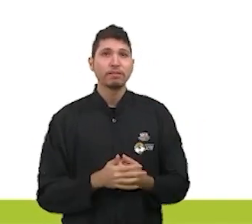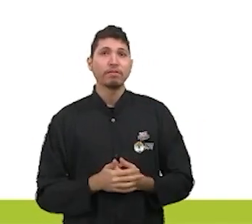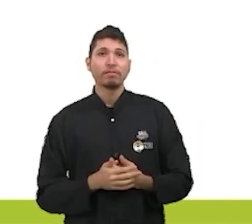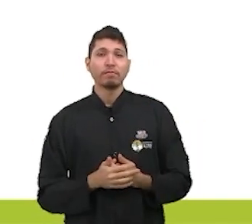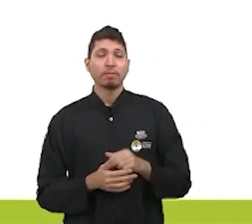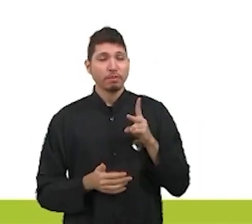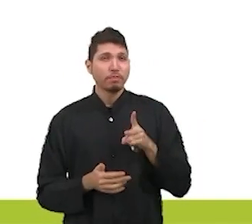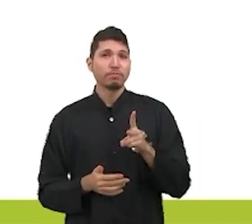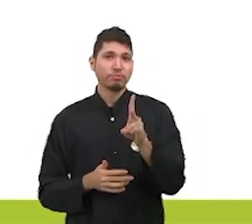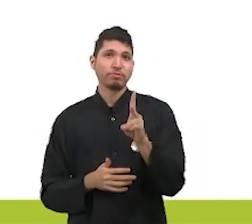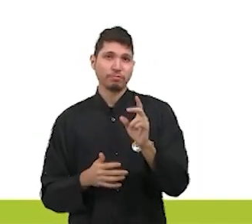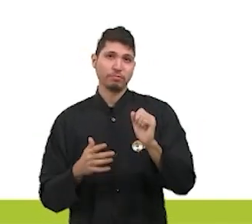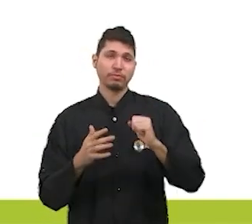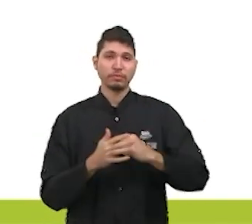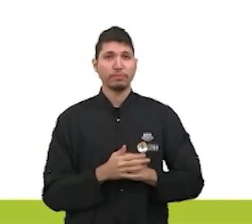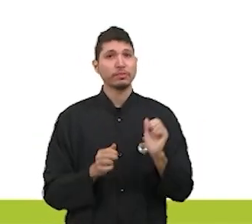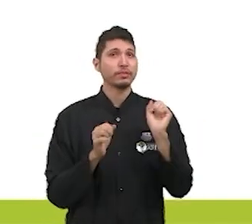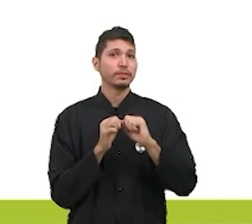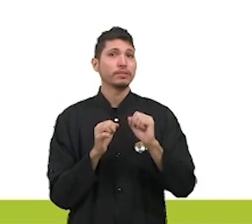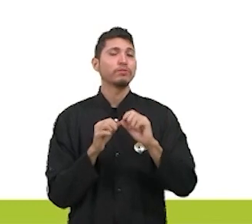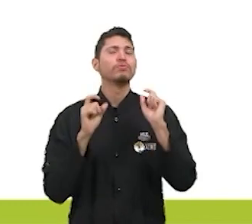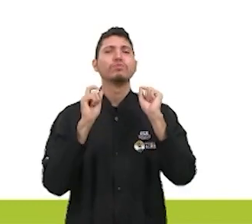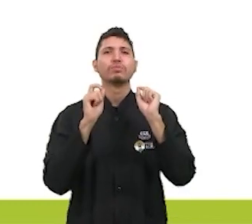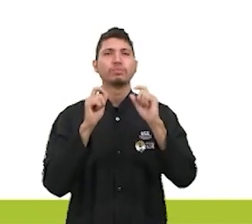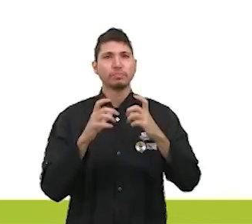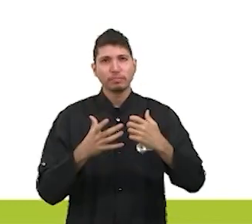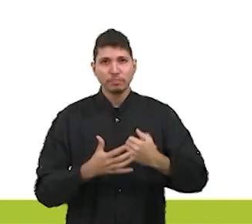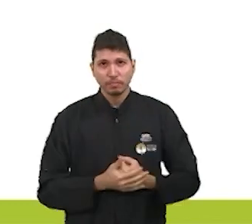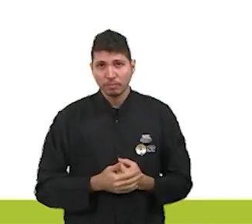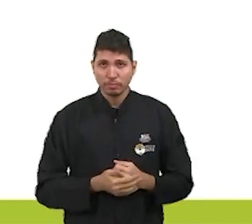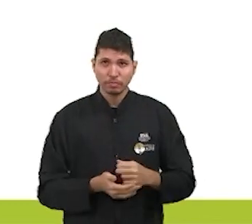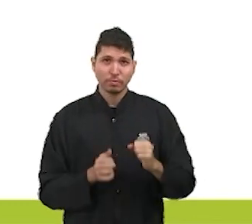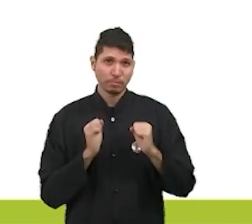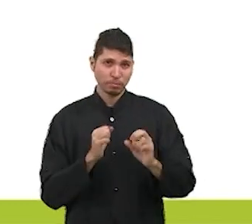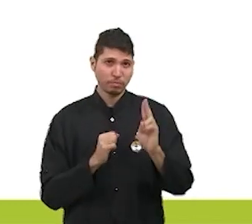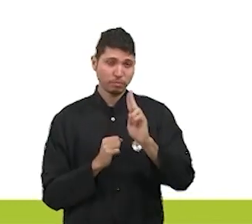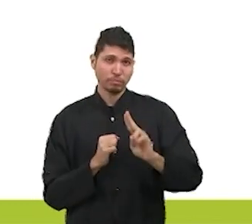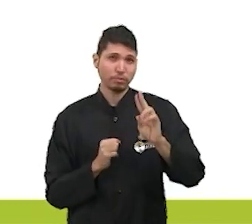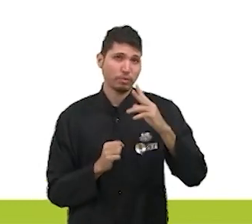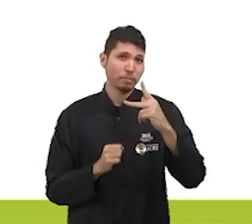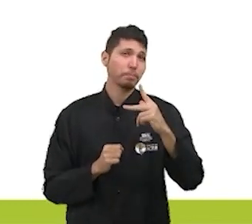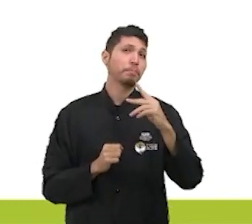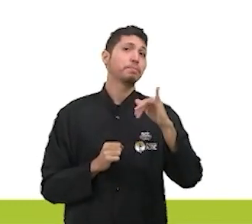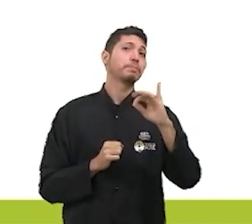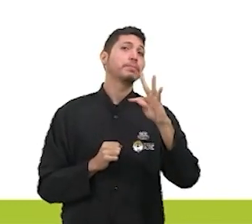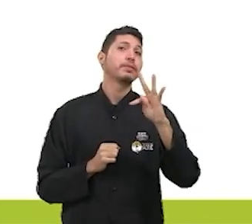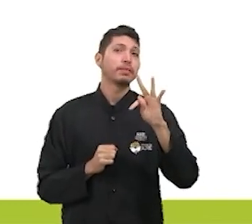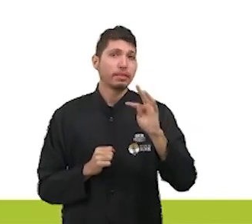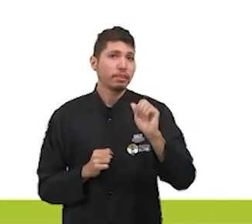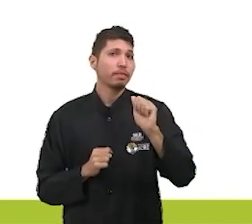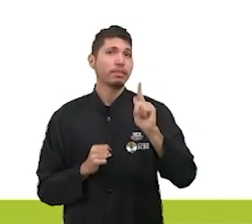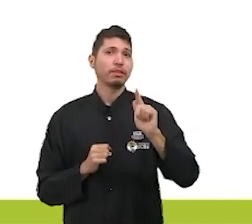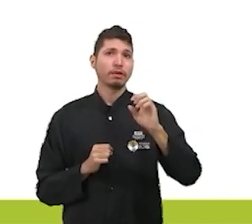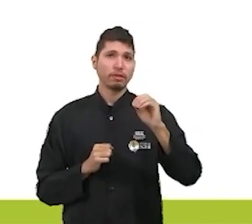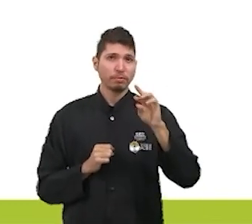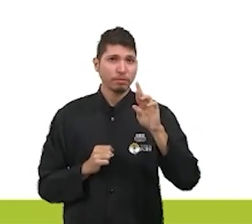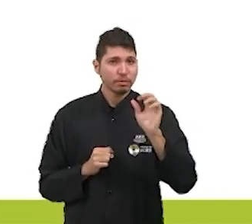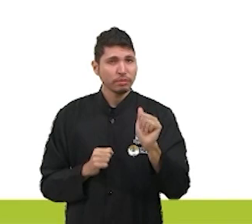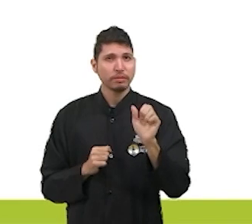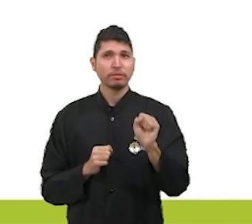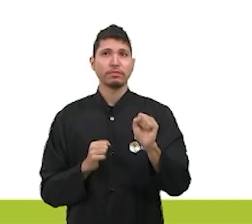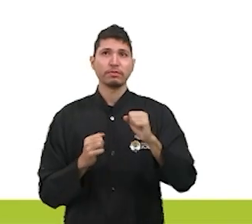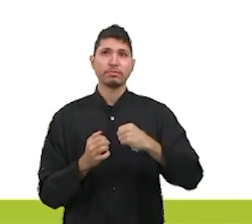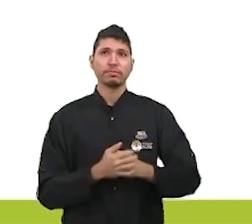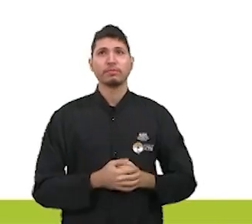aqui? O que você vai querer, gente? Você pode usar os dois cálculos, você pode usar o próprio teorema para resolver, tá bom? Como é que eu faço isso? Vou pegar